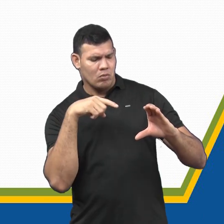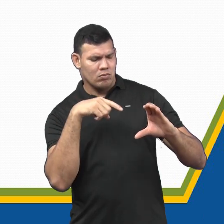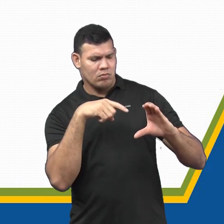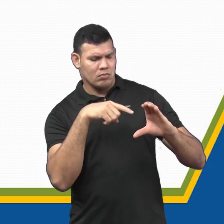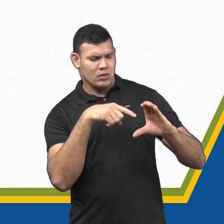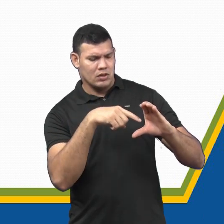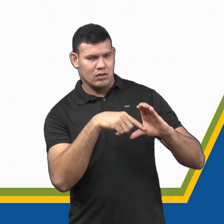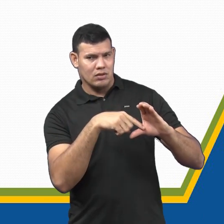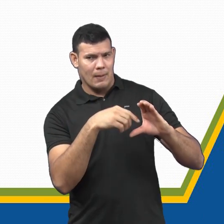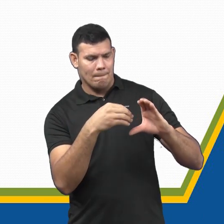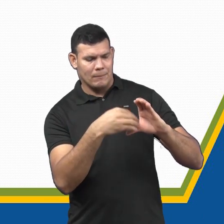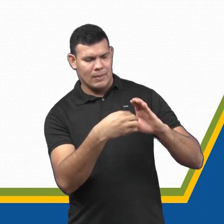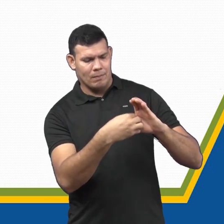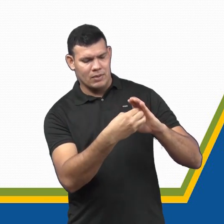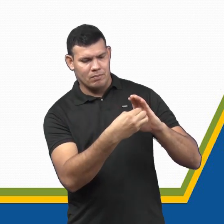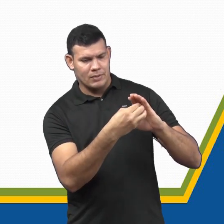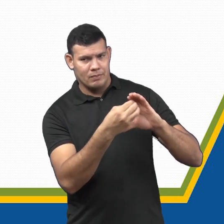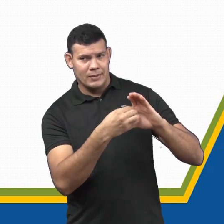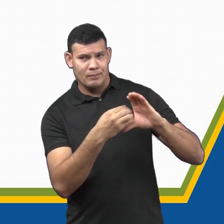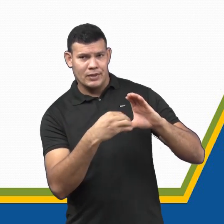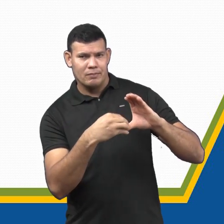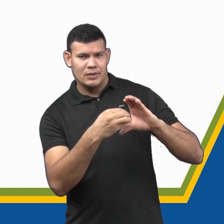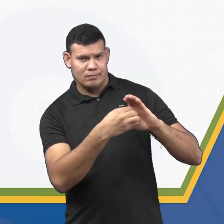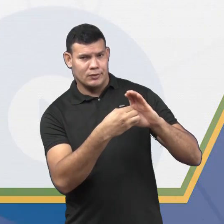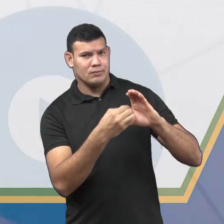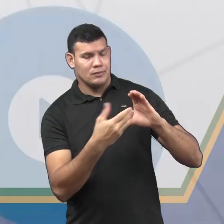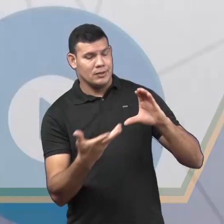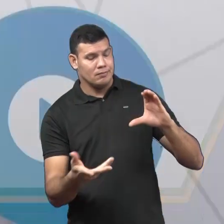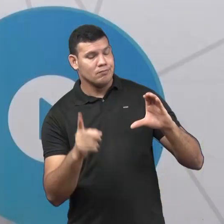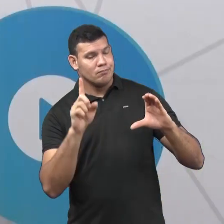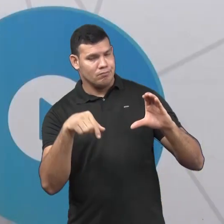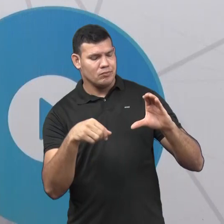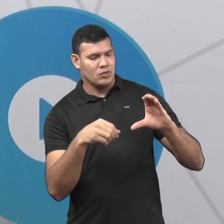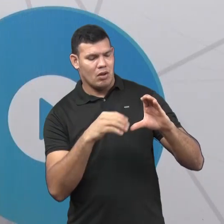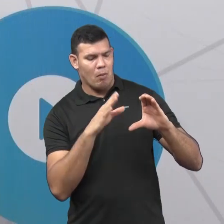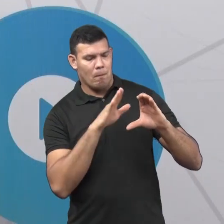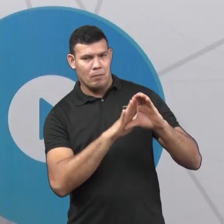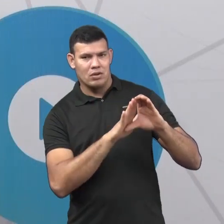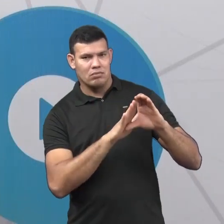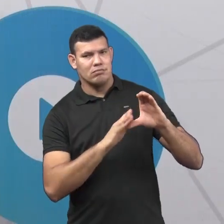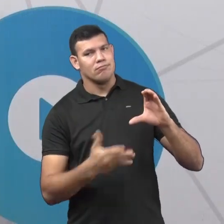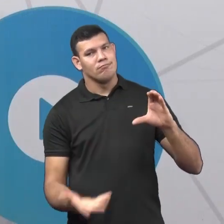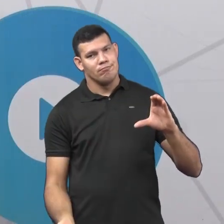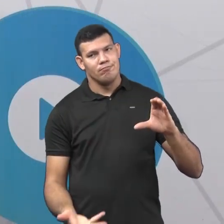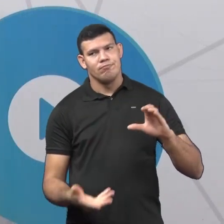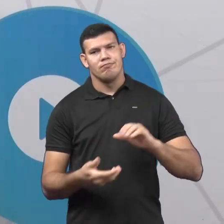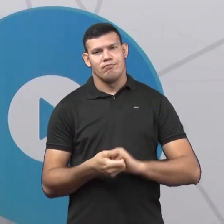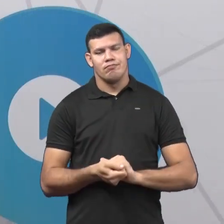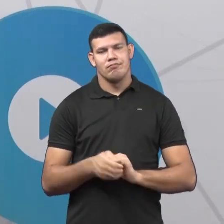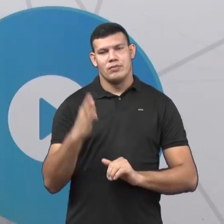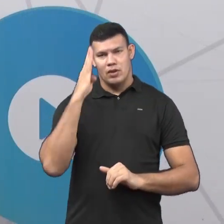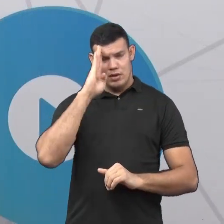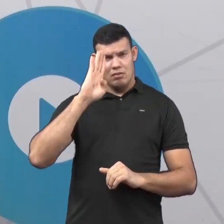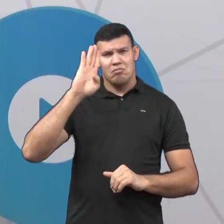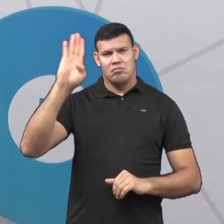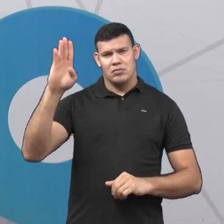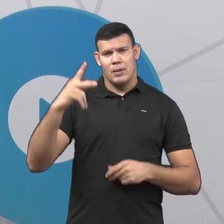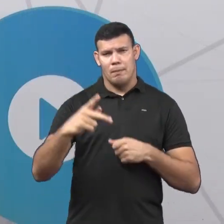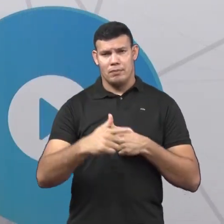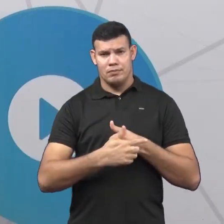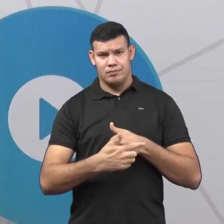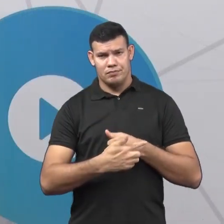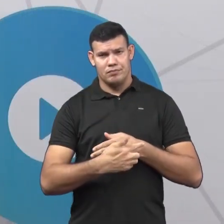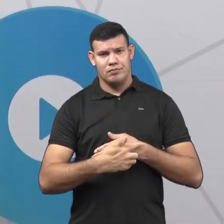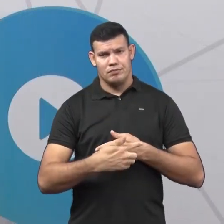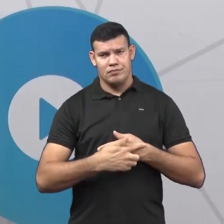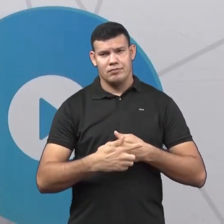podem formar agrupamentos que podem entupir os vasos. A principal função das hemácias